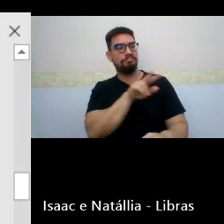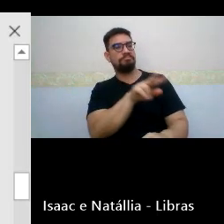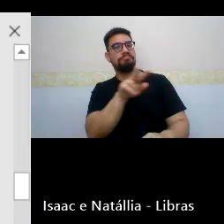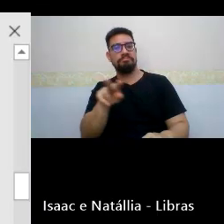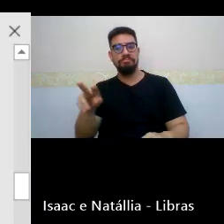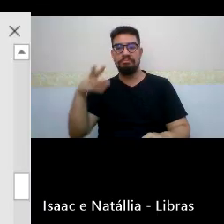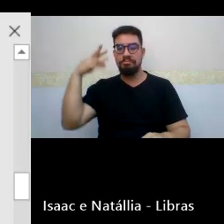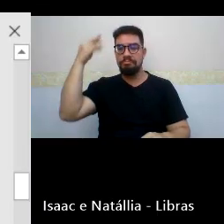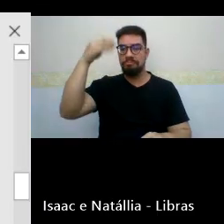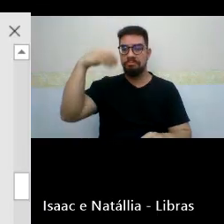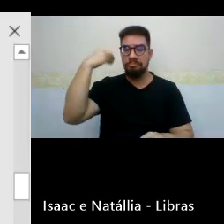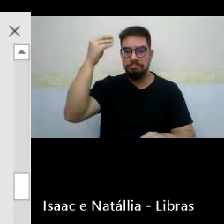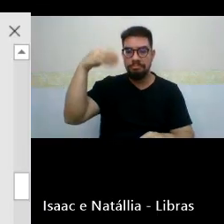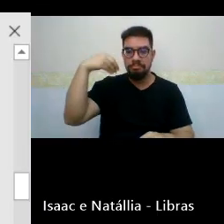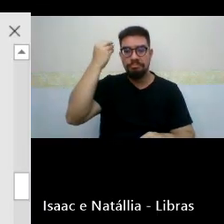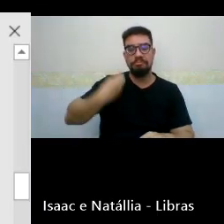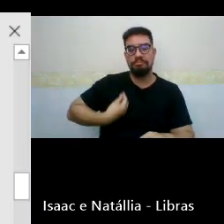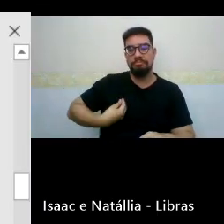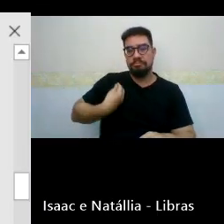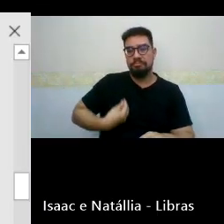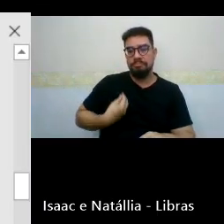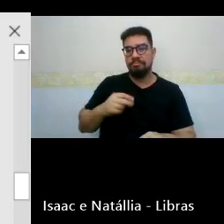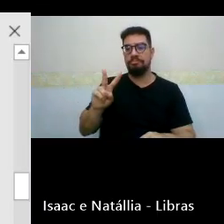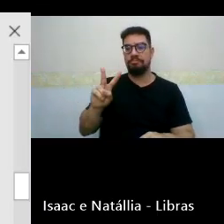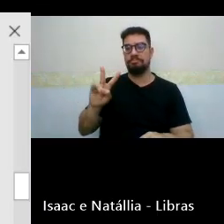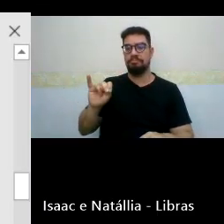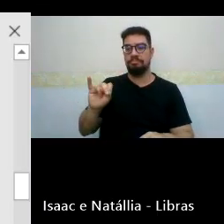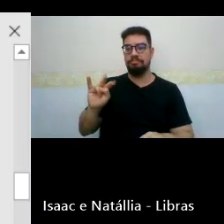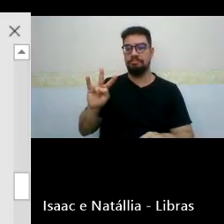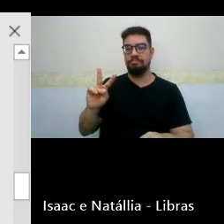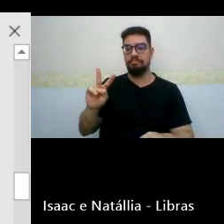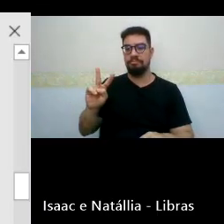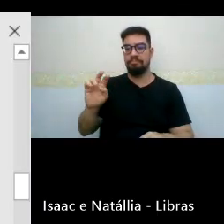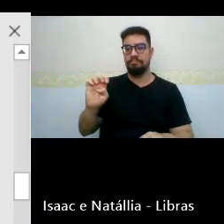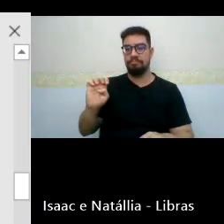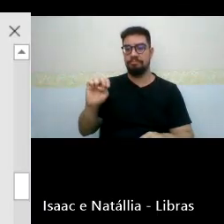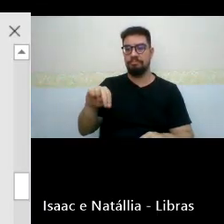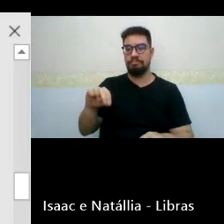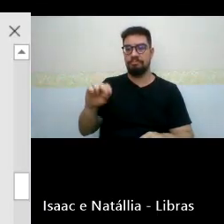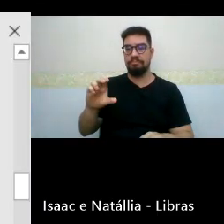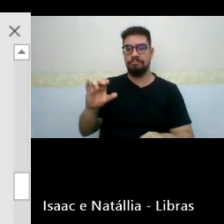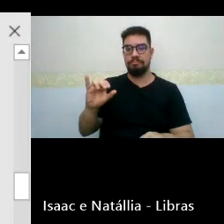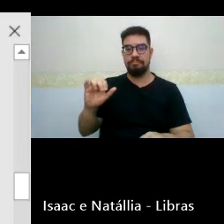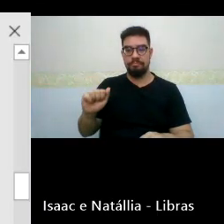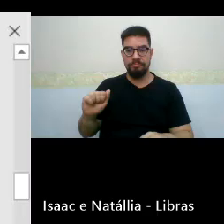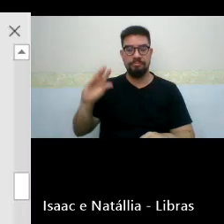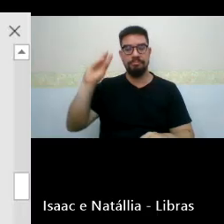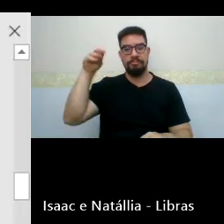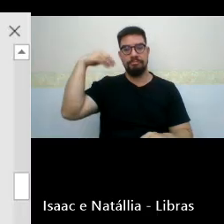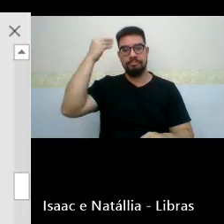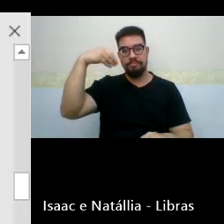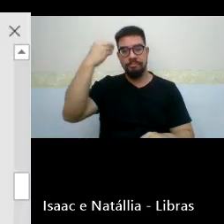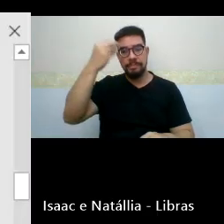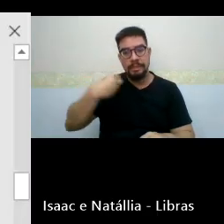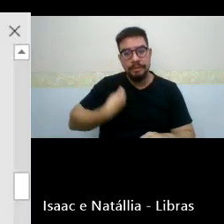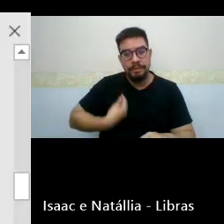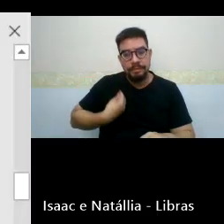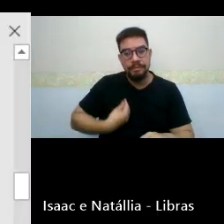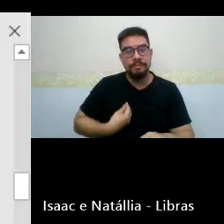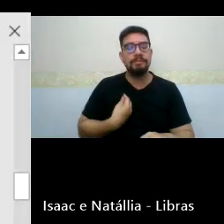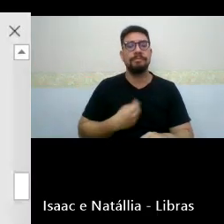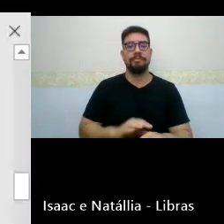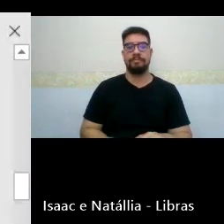vivência. Então, eu não posso dizer que essa criança que está lá na escola, ela é um aluno, ela é